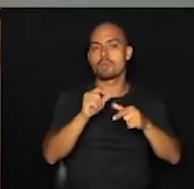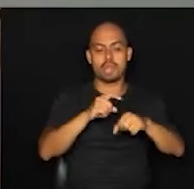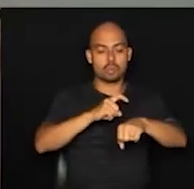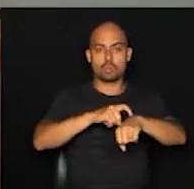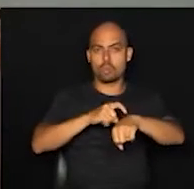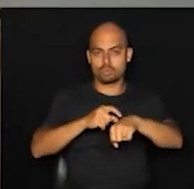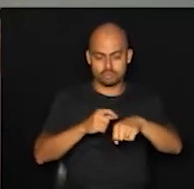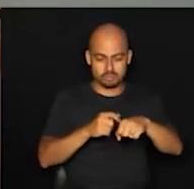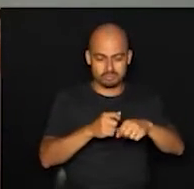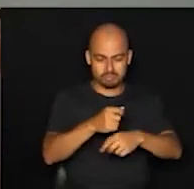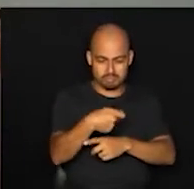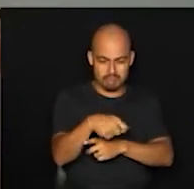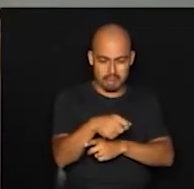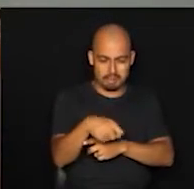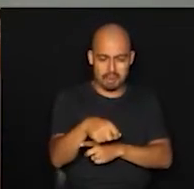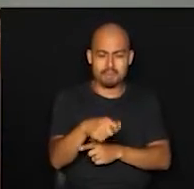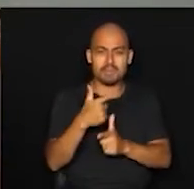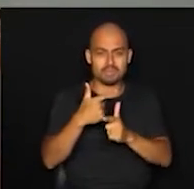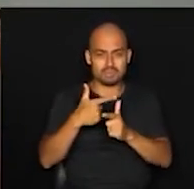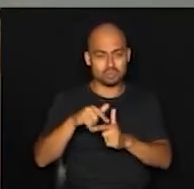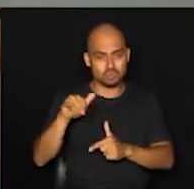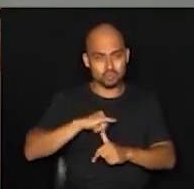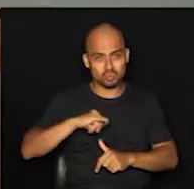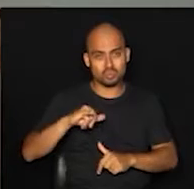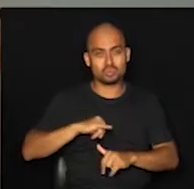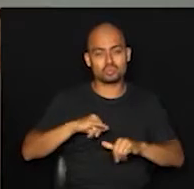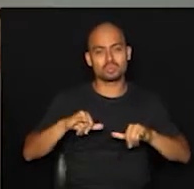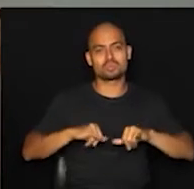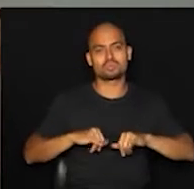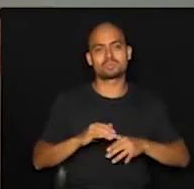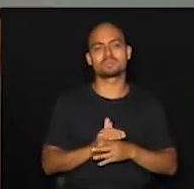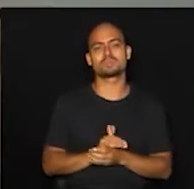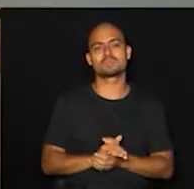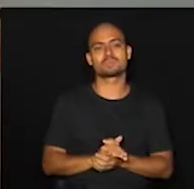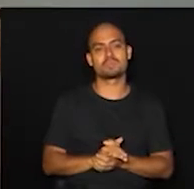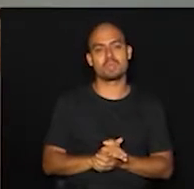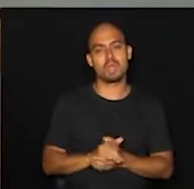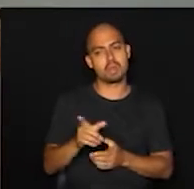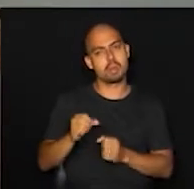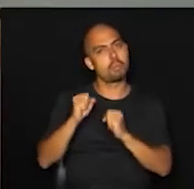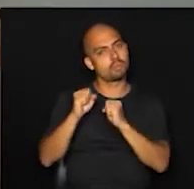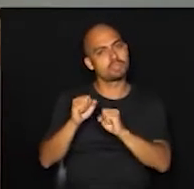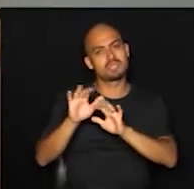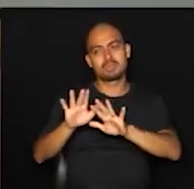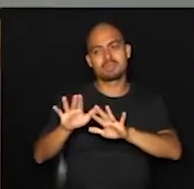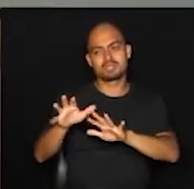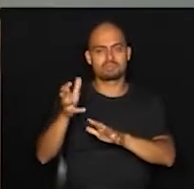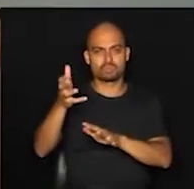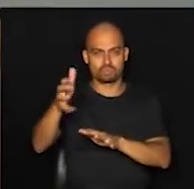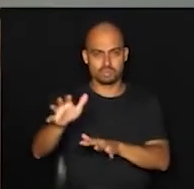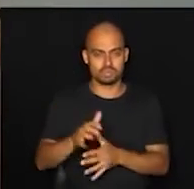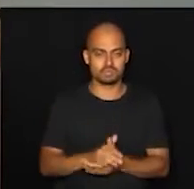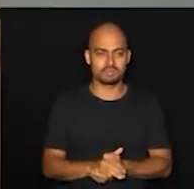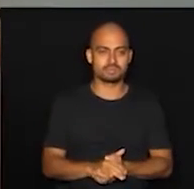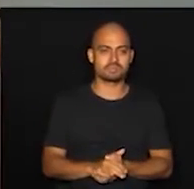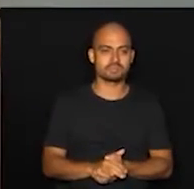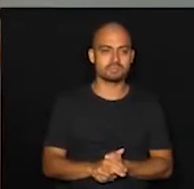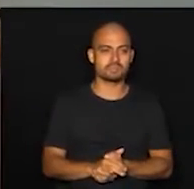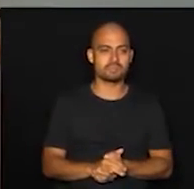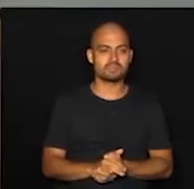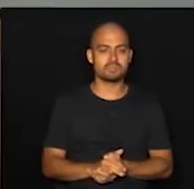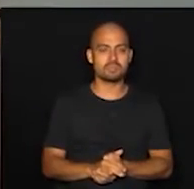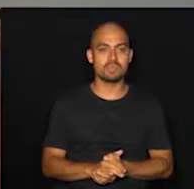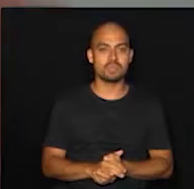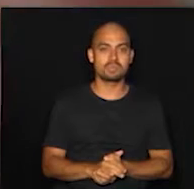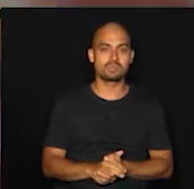ela escrevia muito, trabalhava com a escrita, mas não foi escritora. Poderia ter sido, mas não foi. Da personagem,